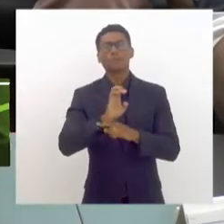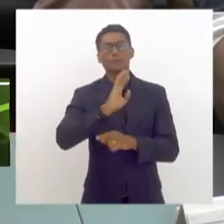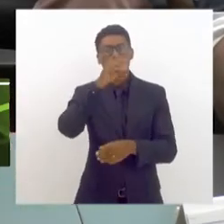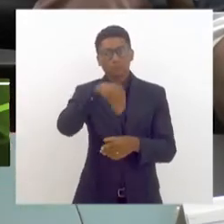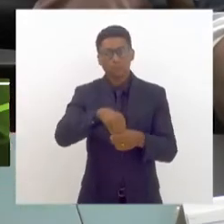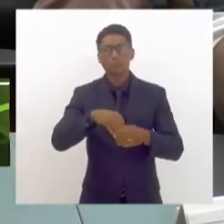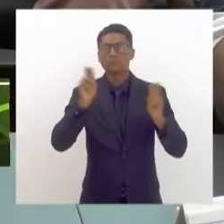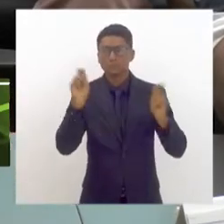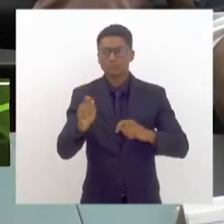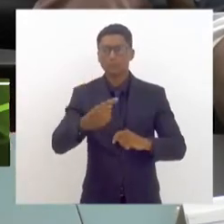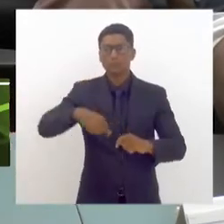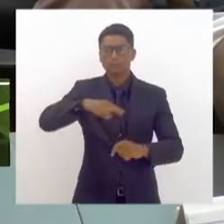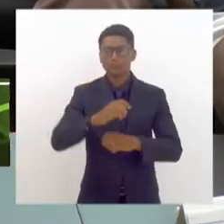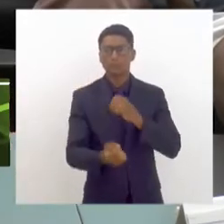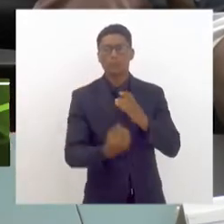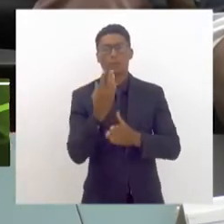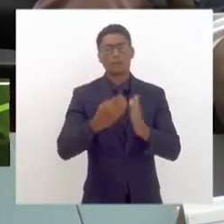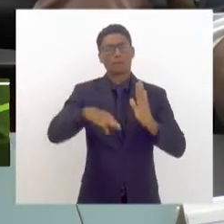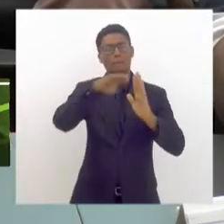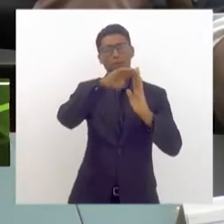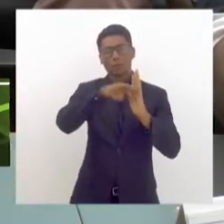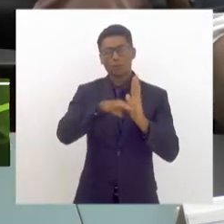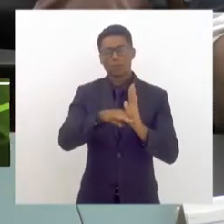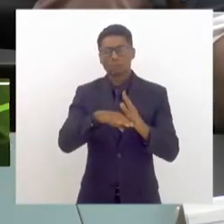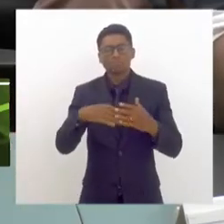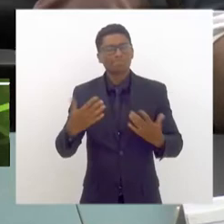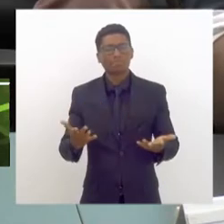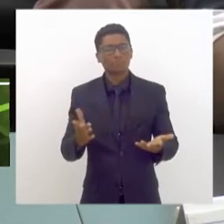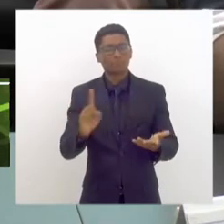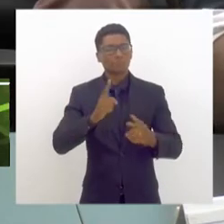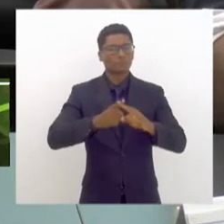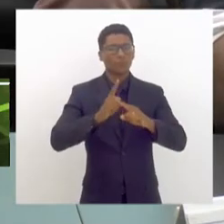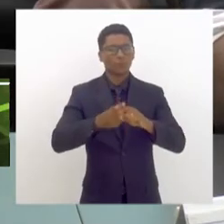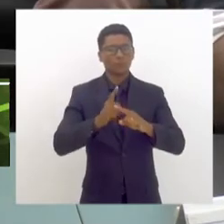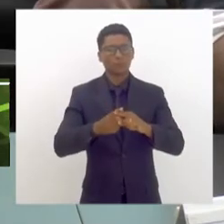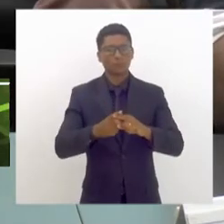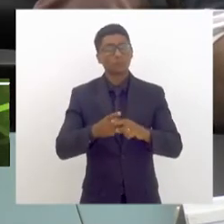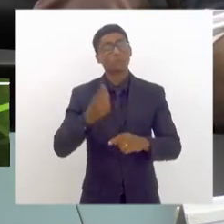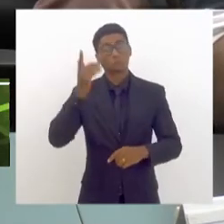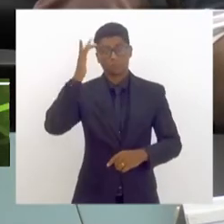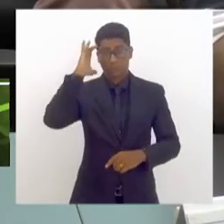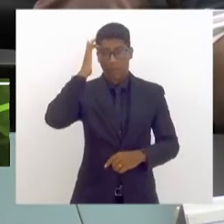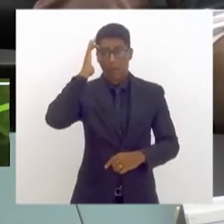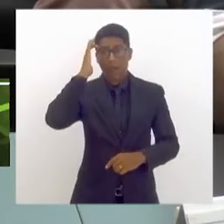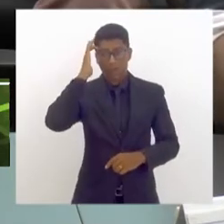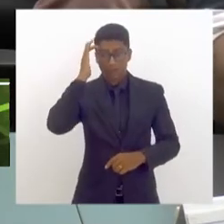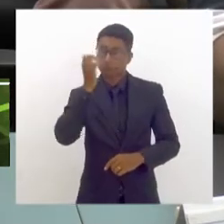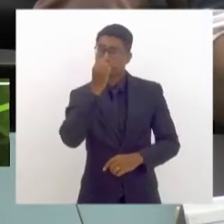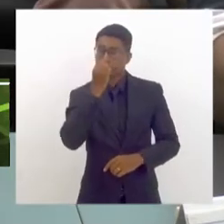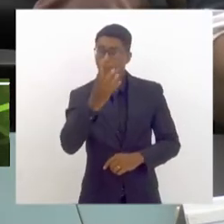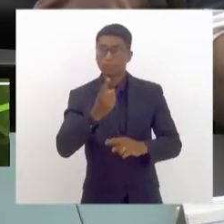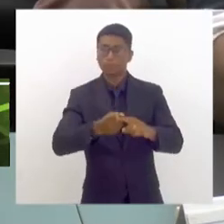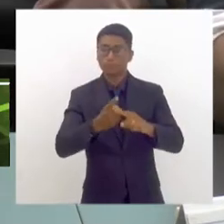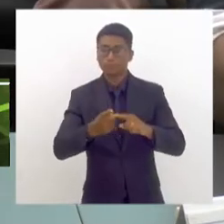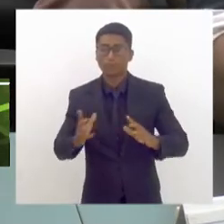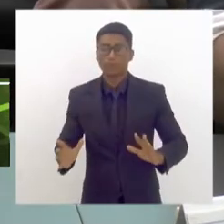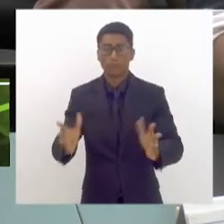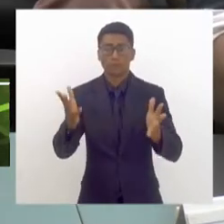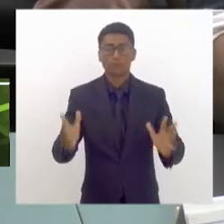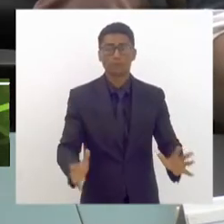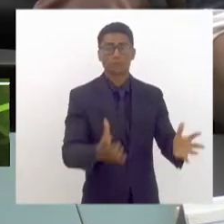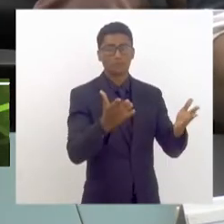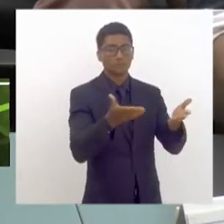a gente de fazer isso? Como a gente pode fazer isso de alguma forma? Eu acho que é uma forma também de incentivar os estudantes